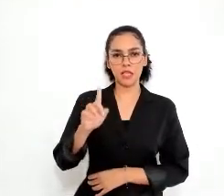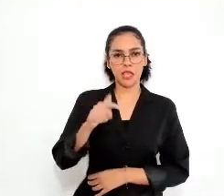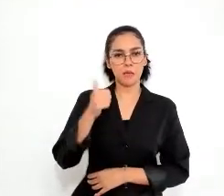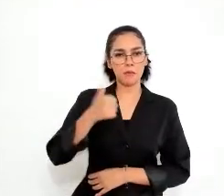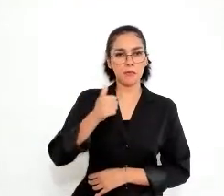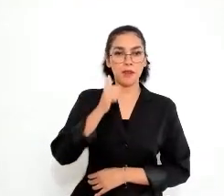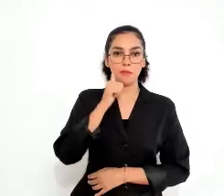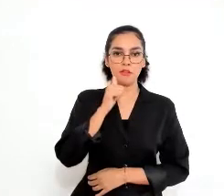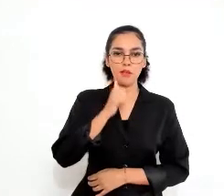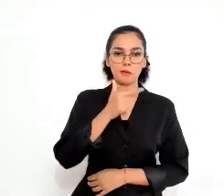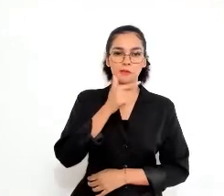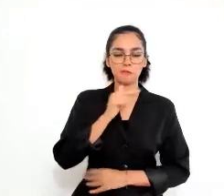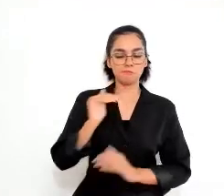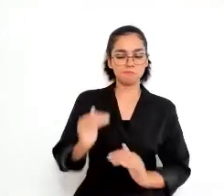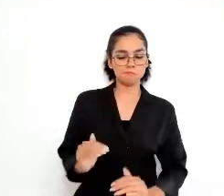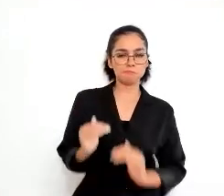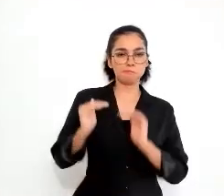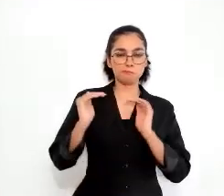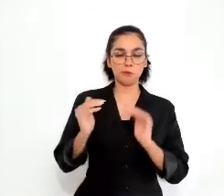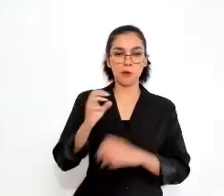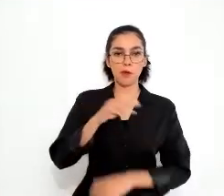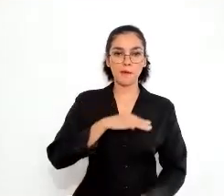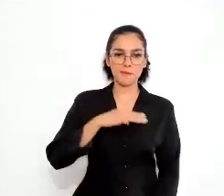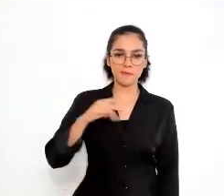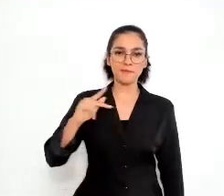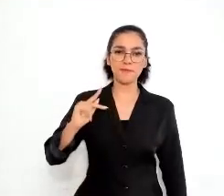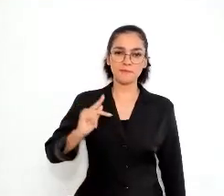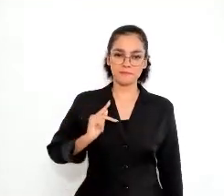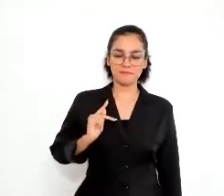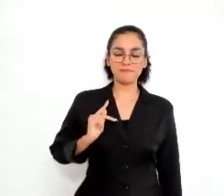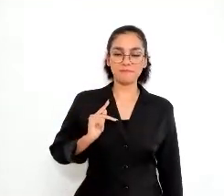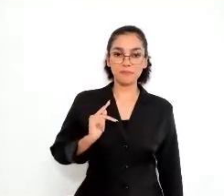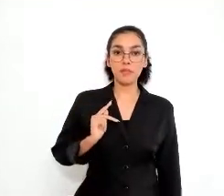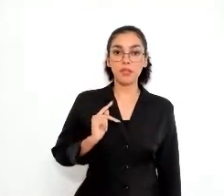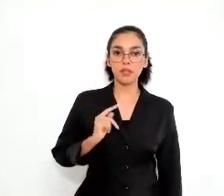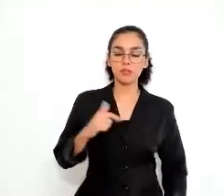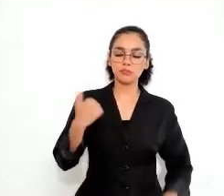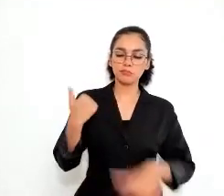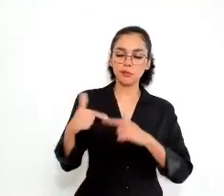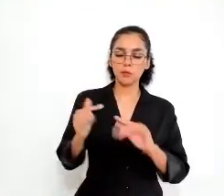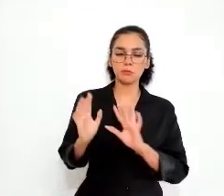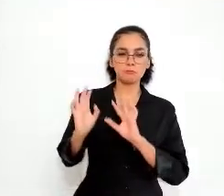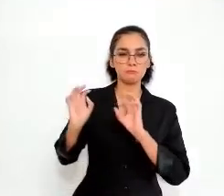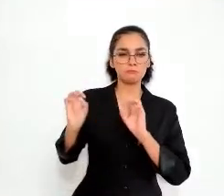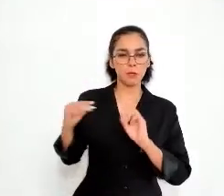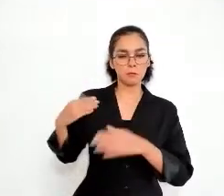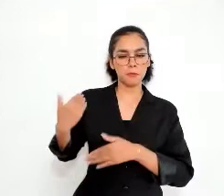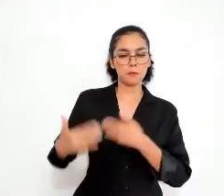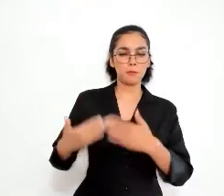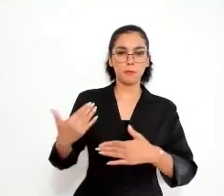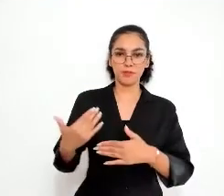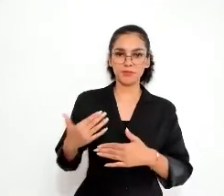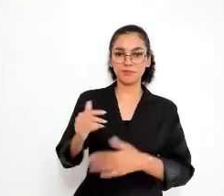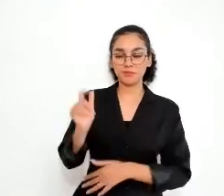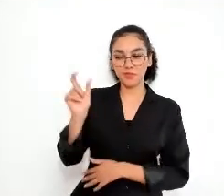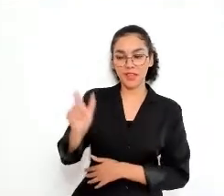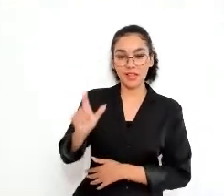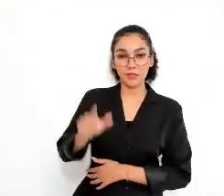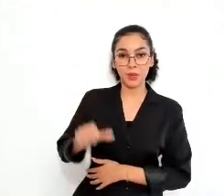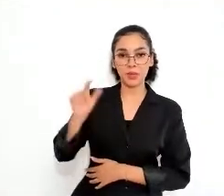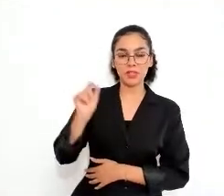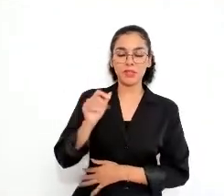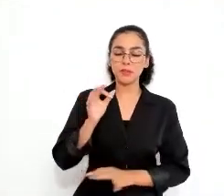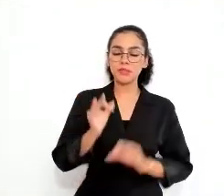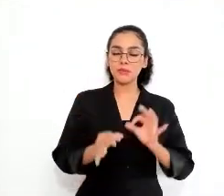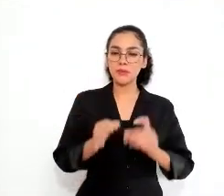do Ministério Público Estadual. Por sua carreira bem-sucedida, foi escolhida pelo desembargador-presidente do Tribunal de Justiça do